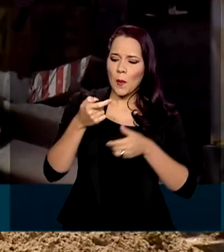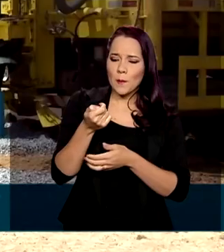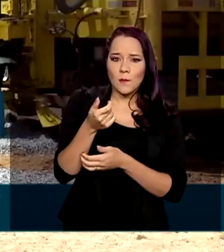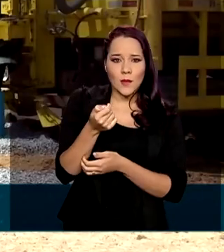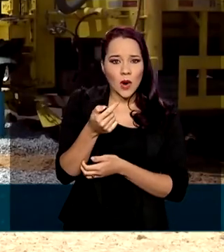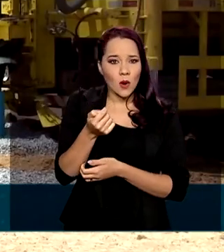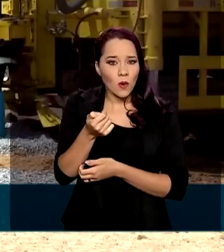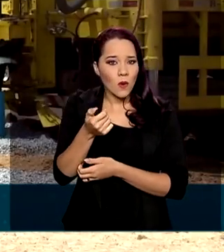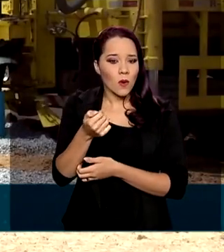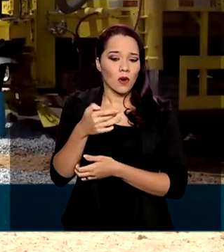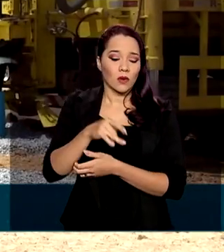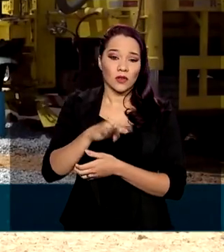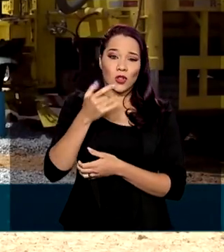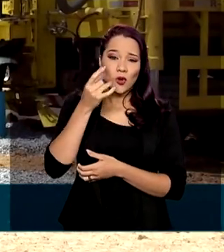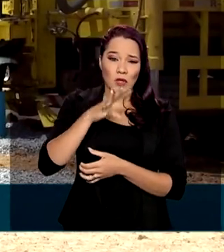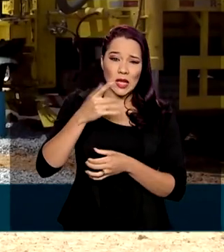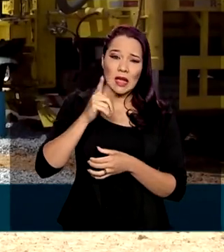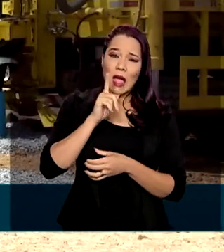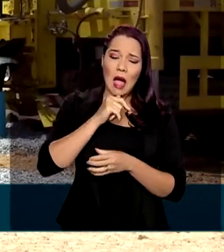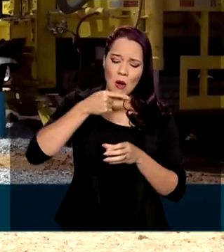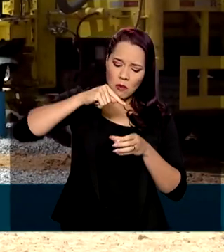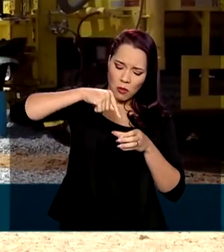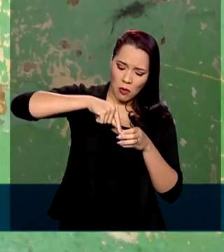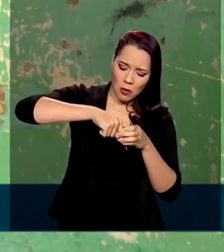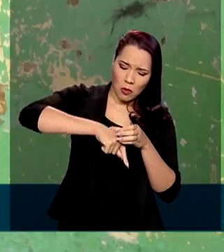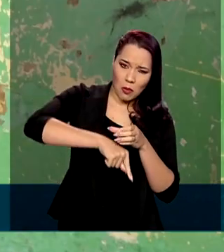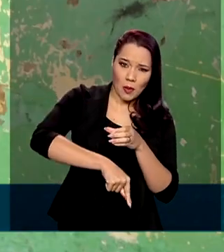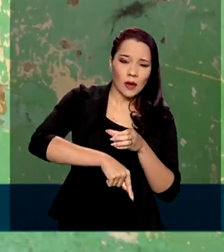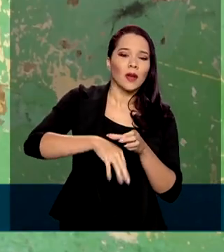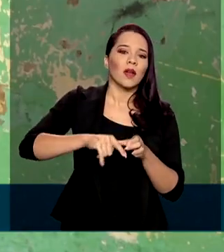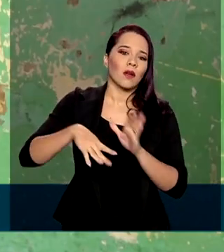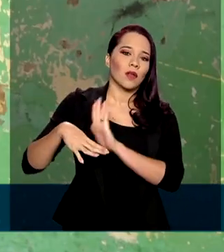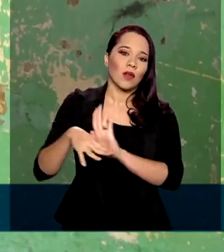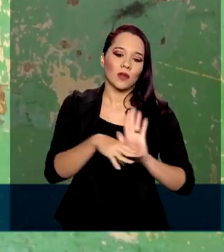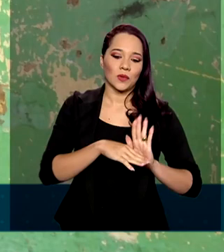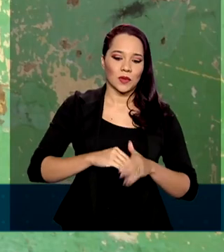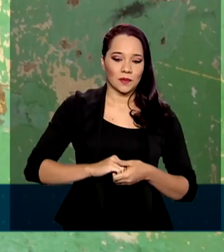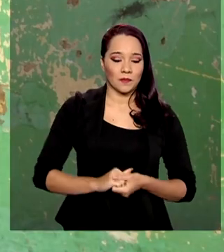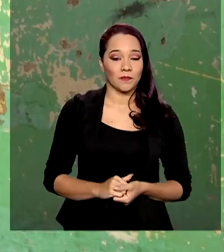140 metros do solo são a salvação. Com